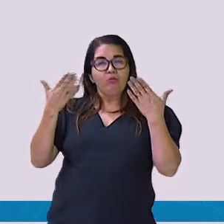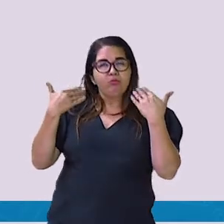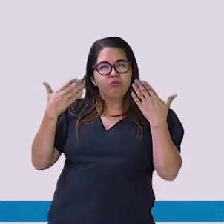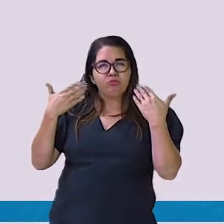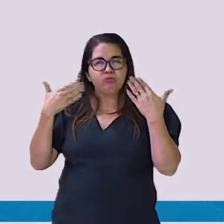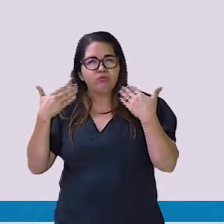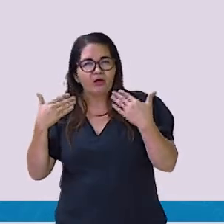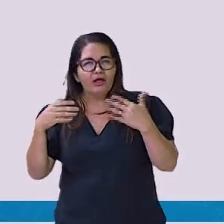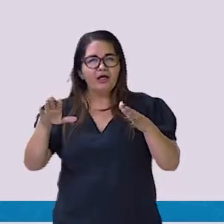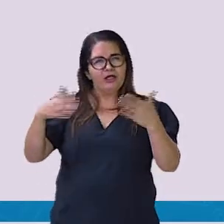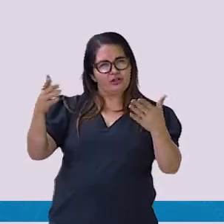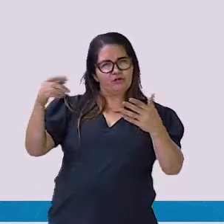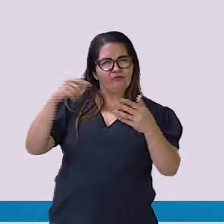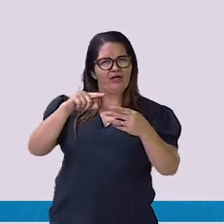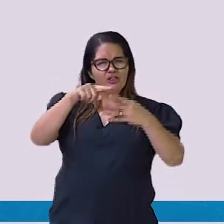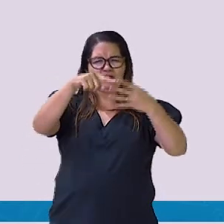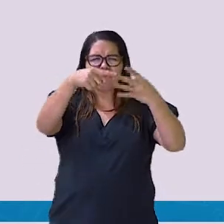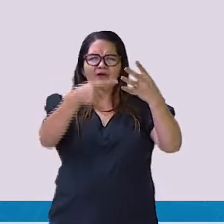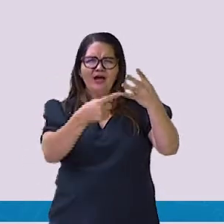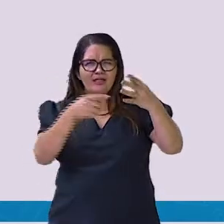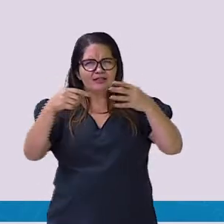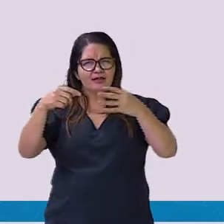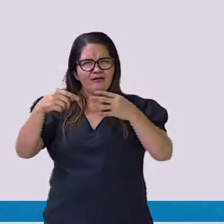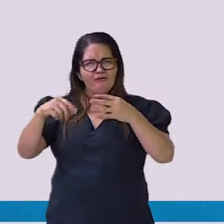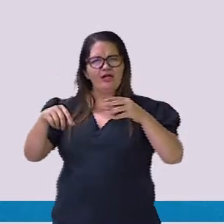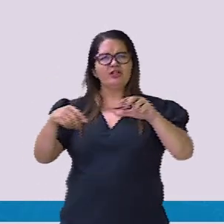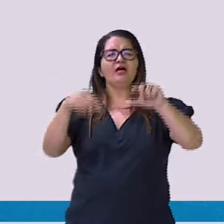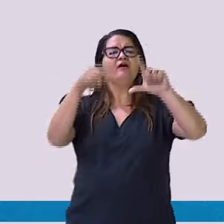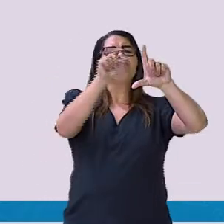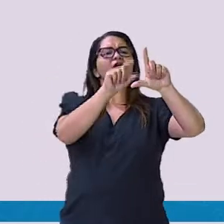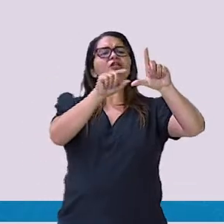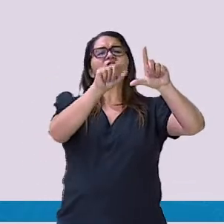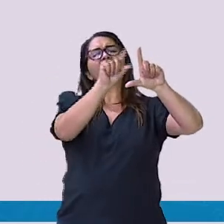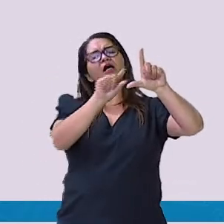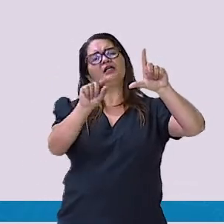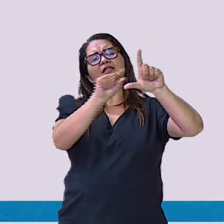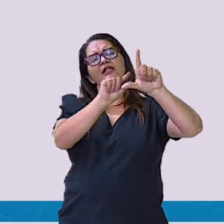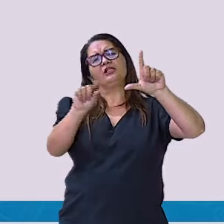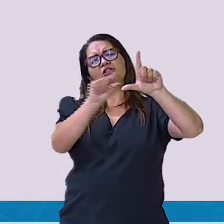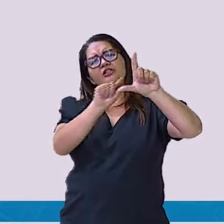Tropical úmido, tropical seco. Esse autor aqui, ele já vai mais